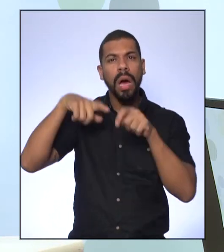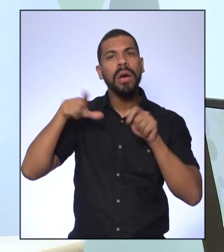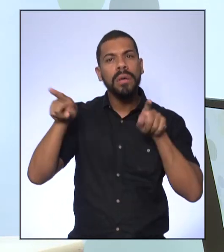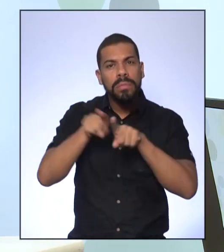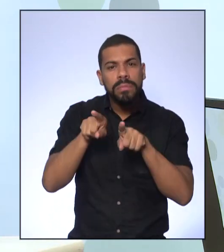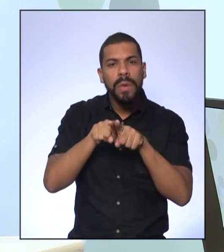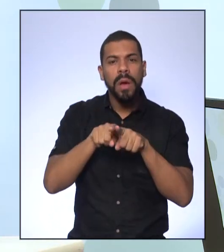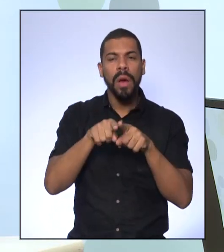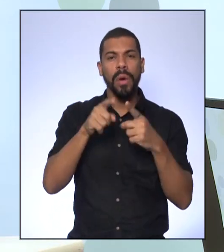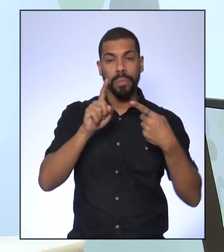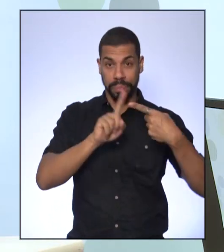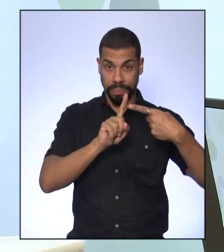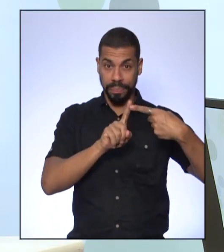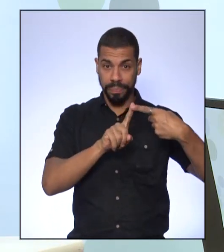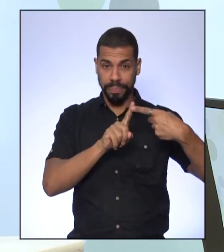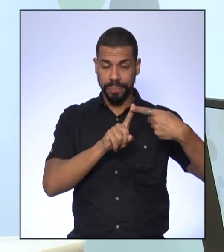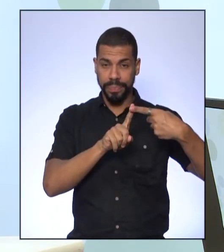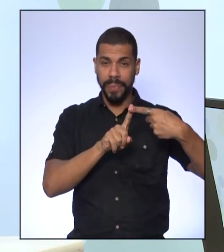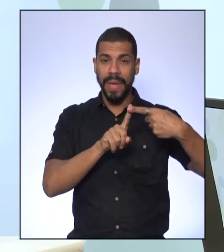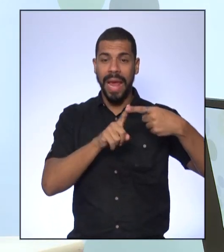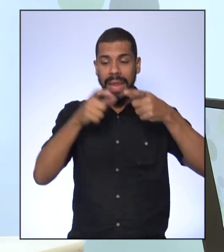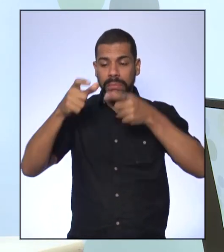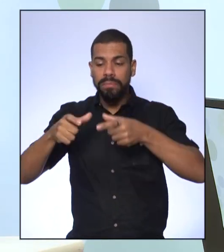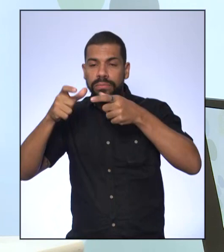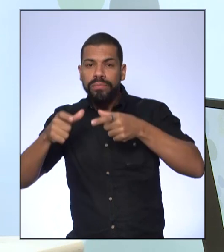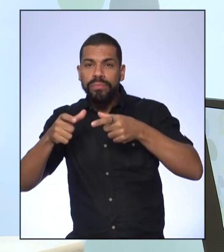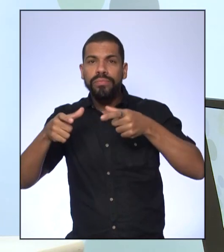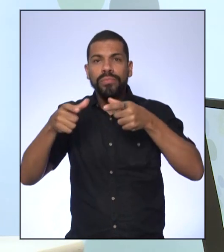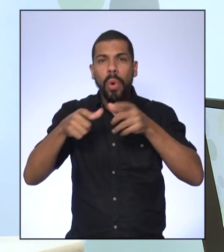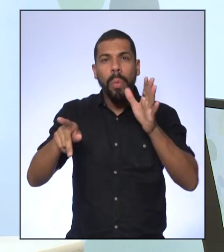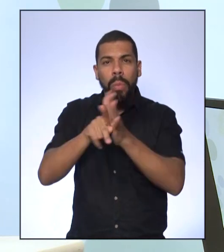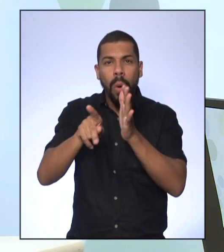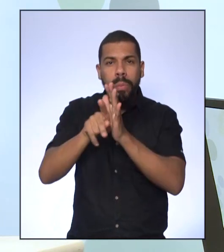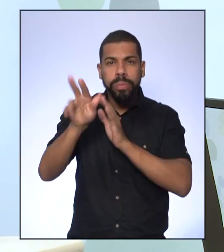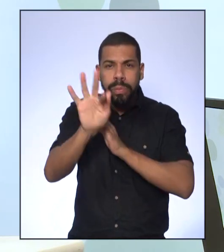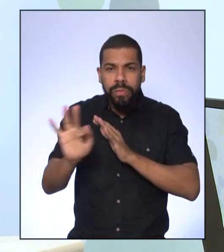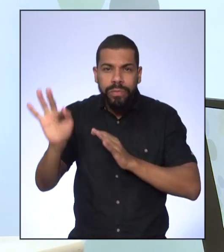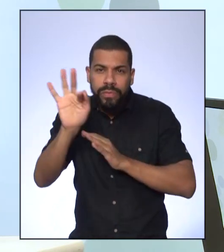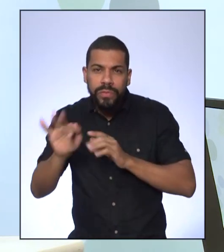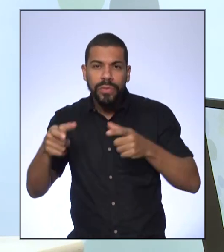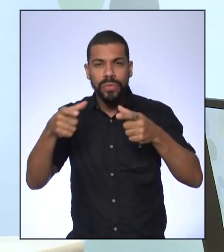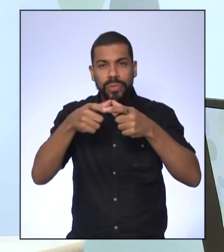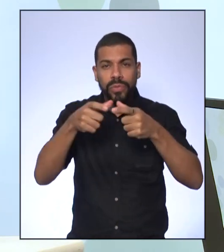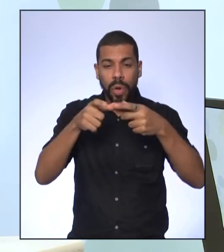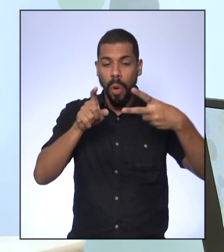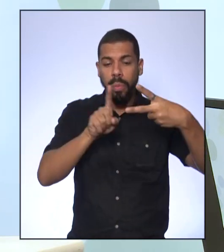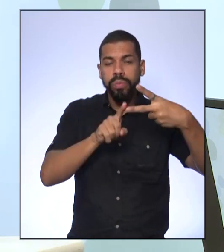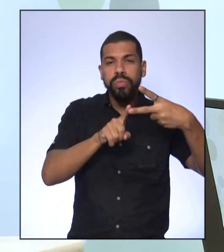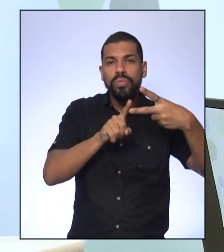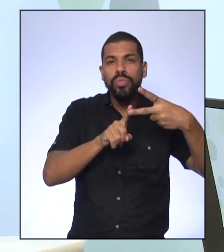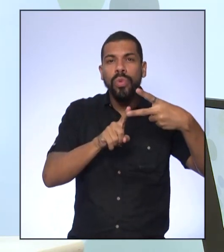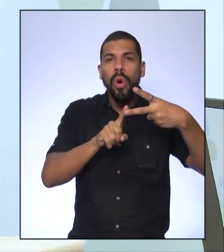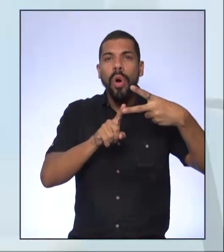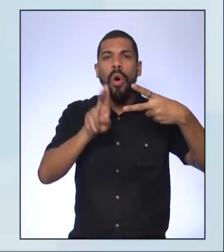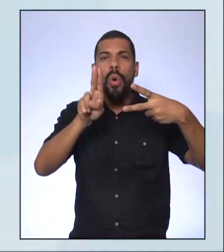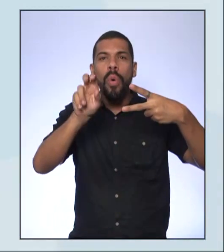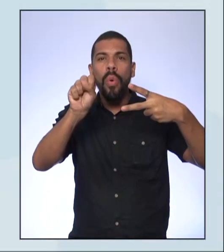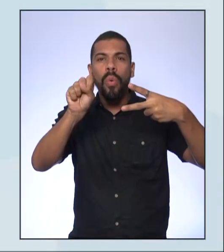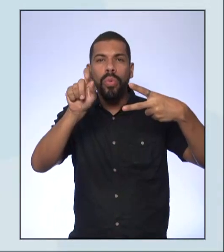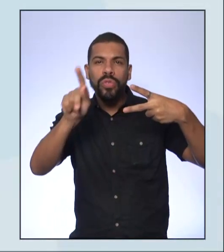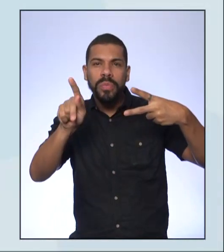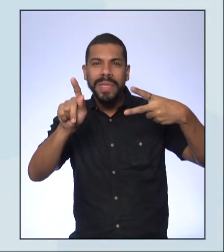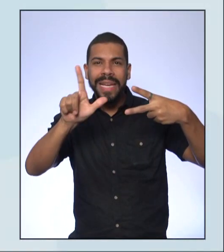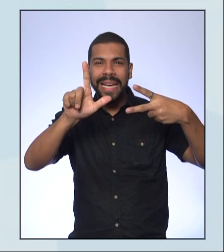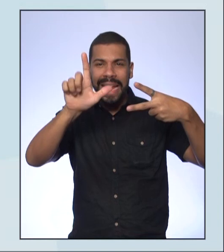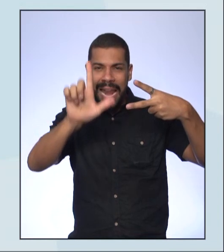um instalado na cidade universitária, Butantã, e outro instalado na USP Leste. Então, essa imagem aí, ó, quanto mais vermelho